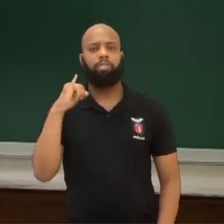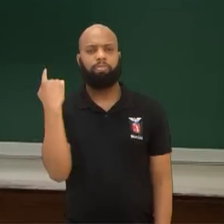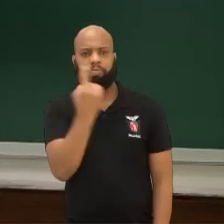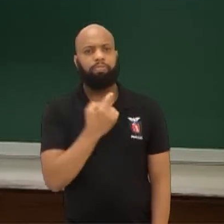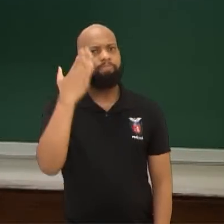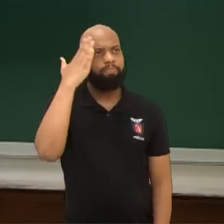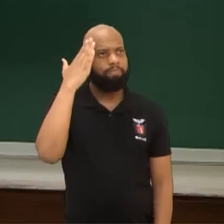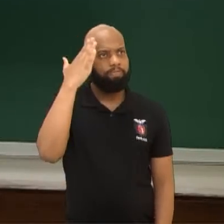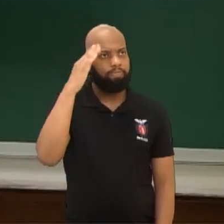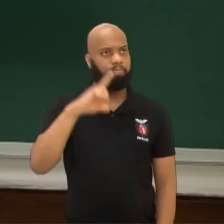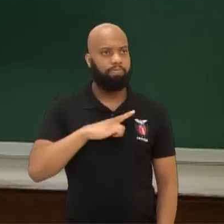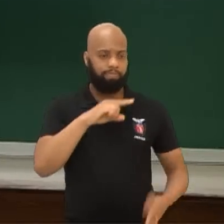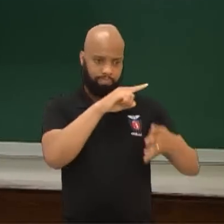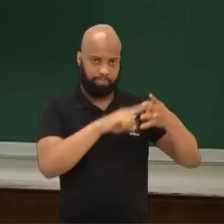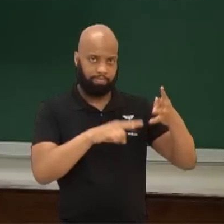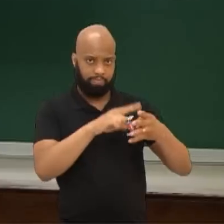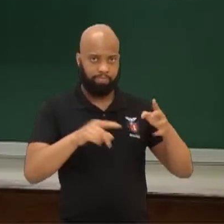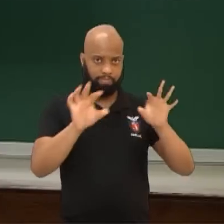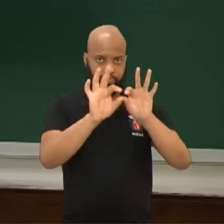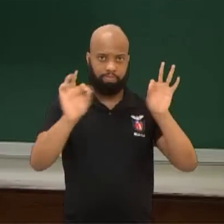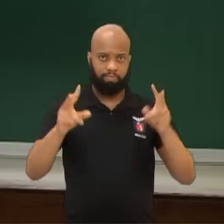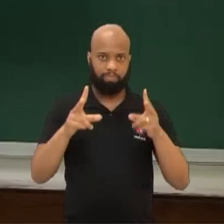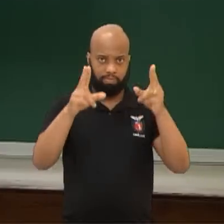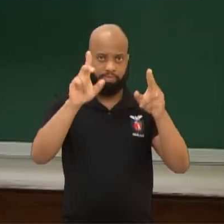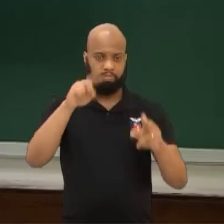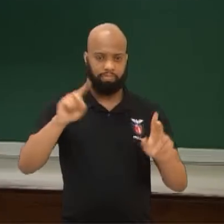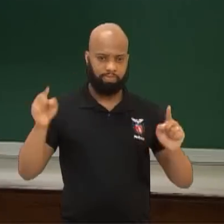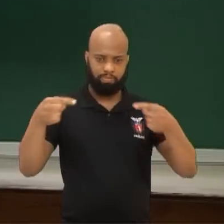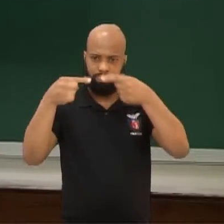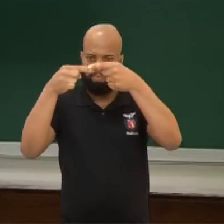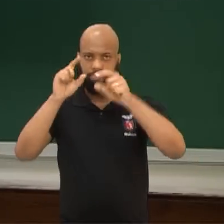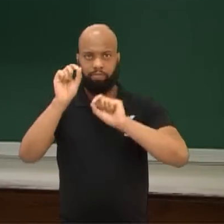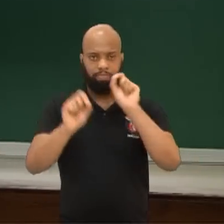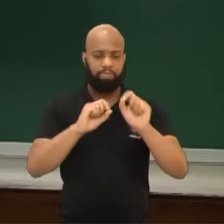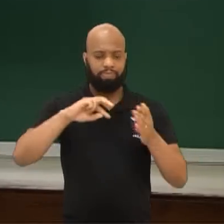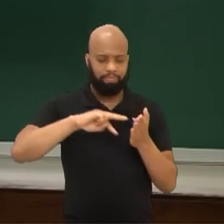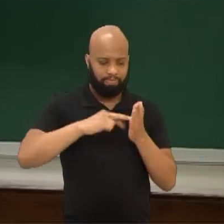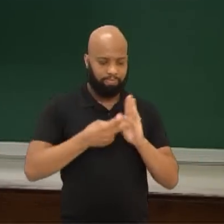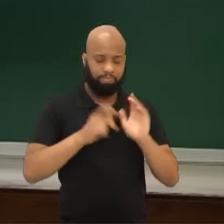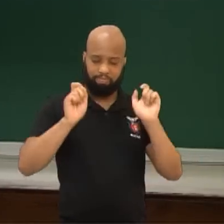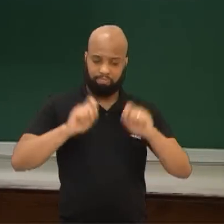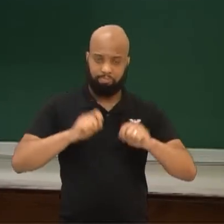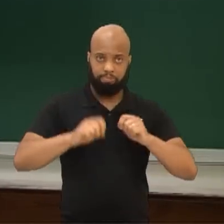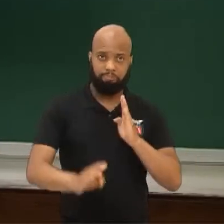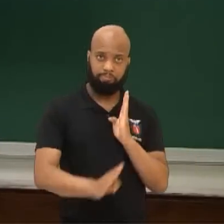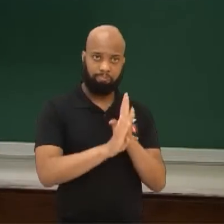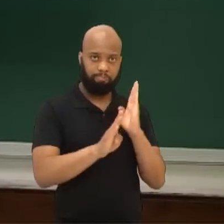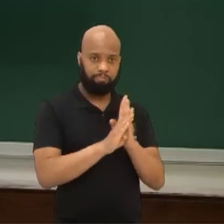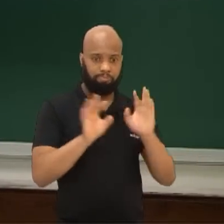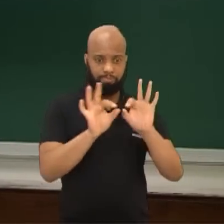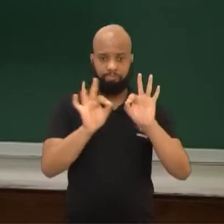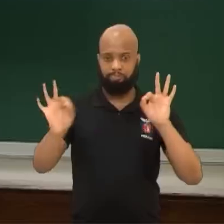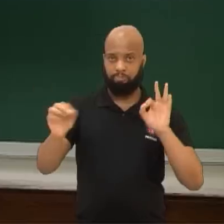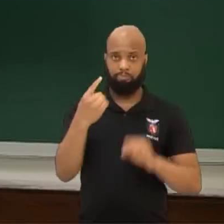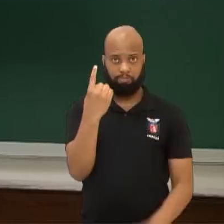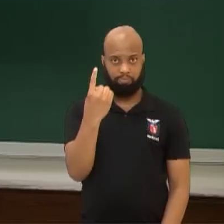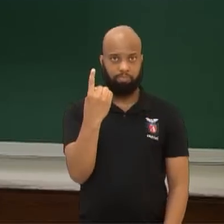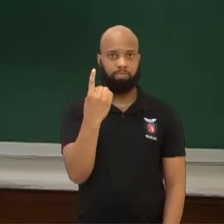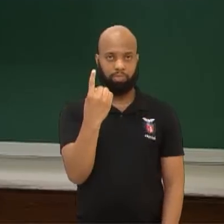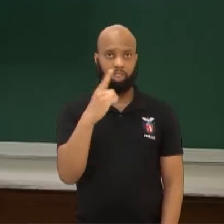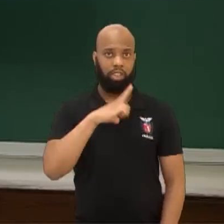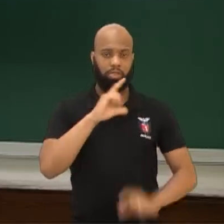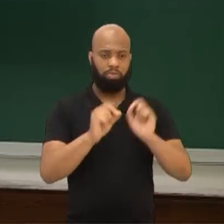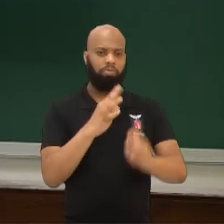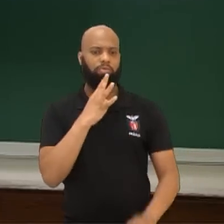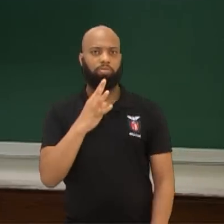sabemos que 4 segmentos são proporcionais, é possível descobrir a medida de um deles,